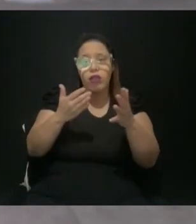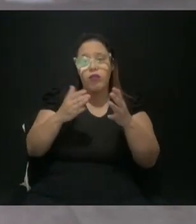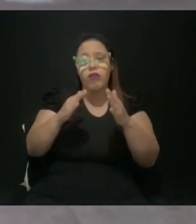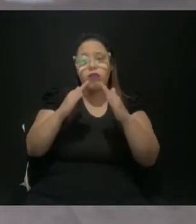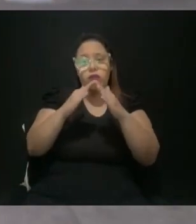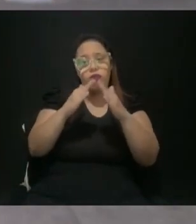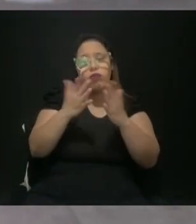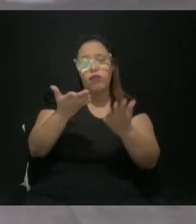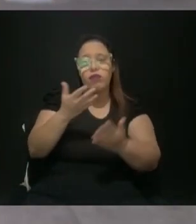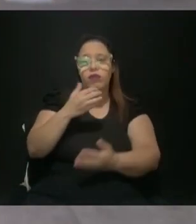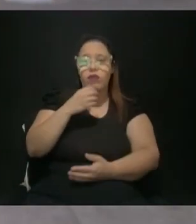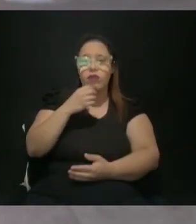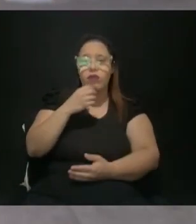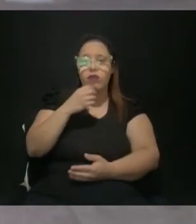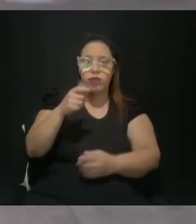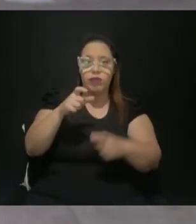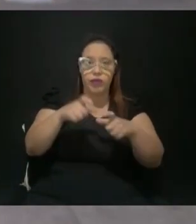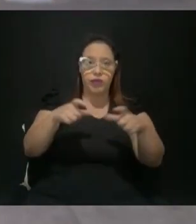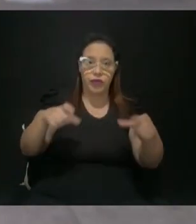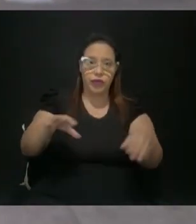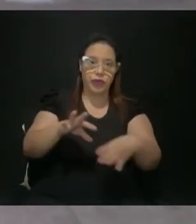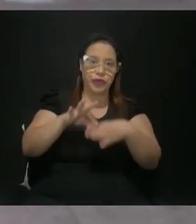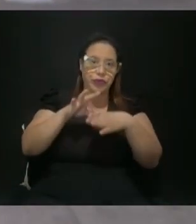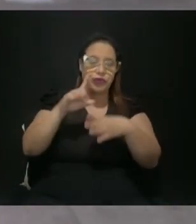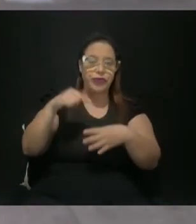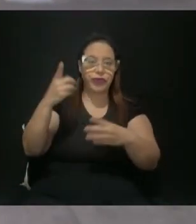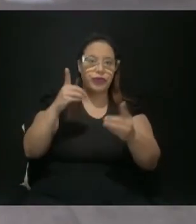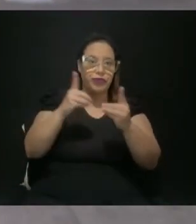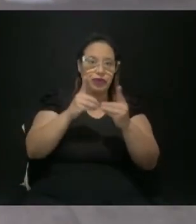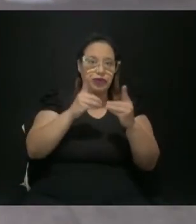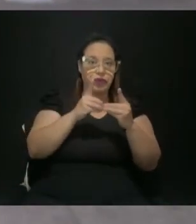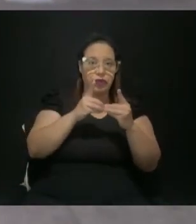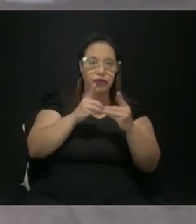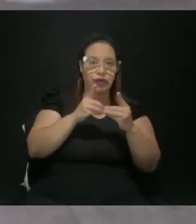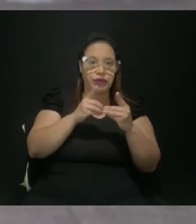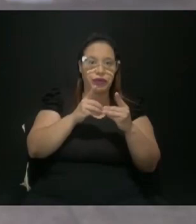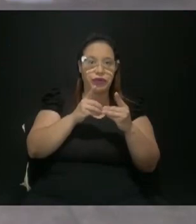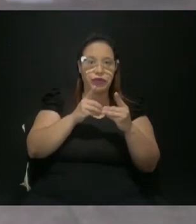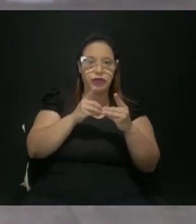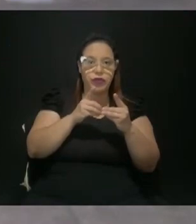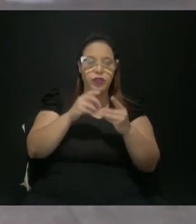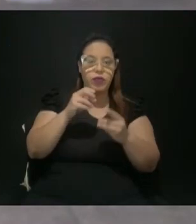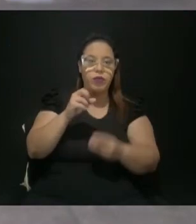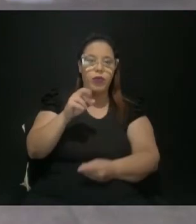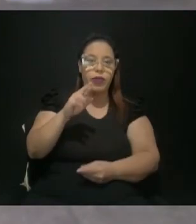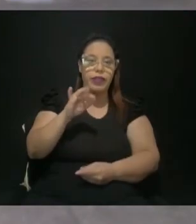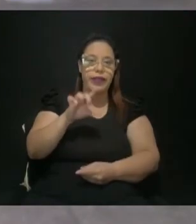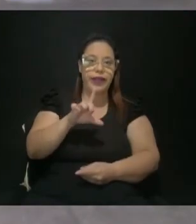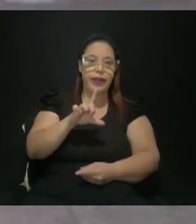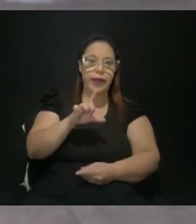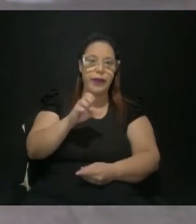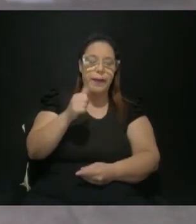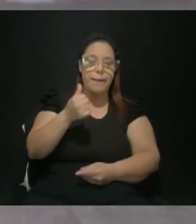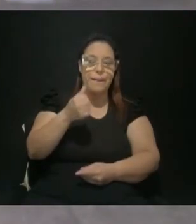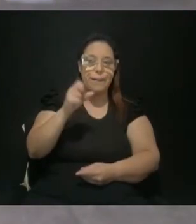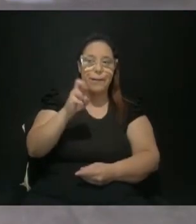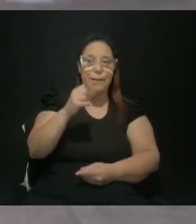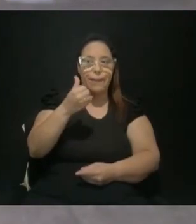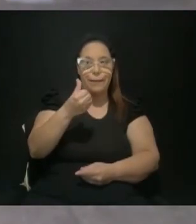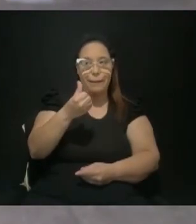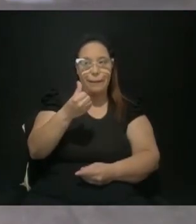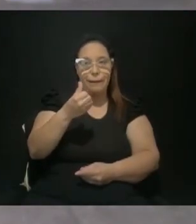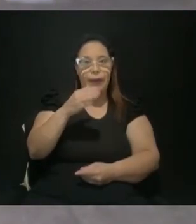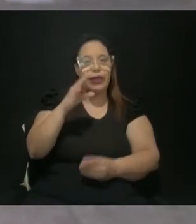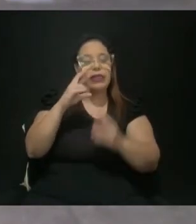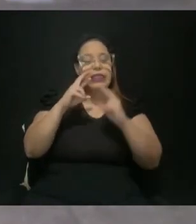7 unidades fixas, além do plantão de atendimento, do portal do Procon, do telefone 151, mas a gente percebe também a